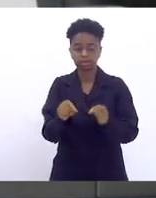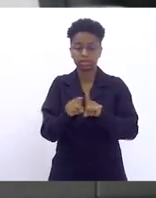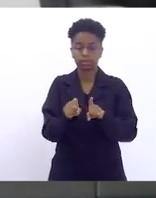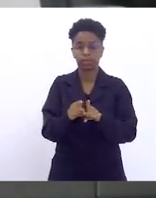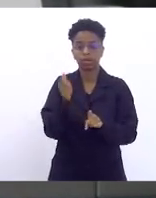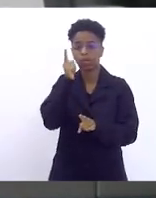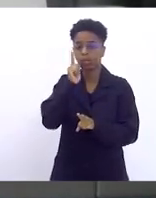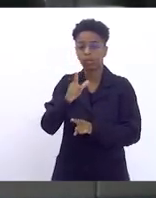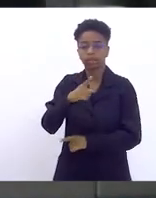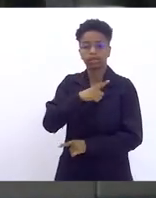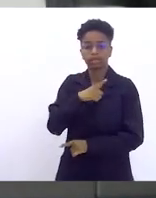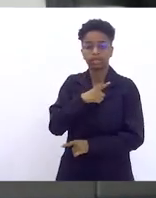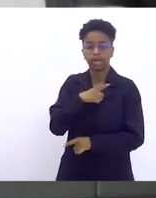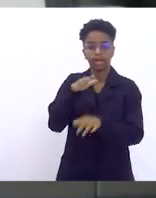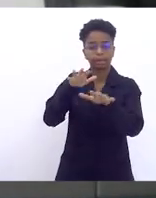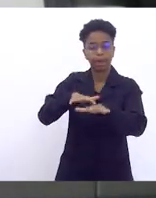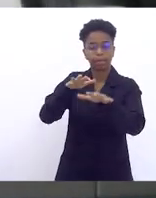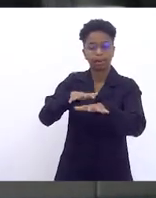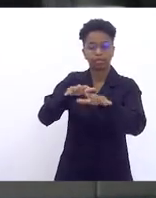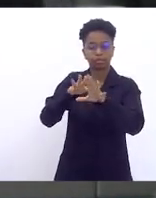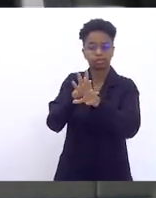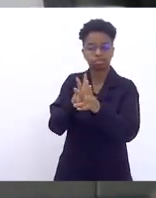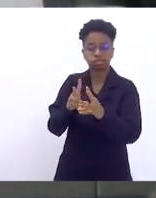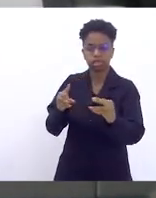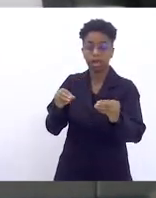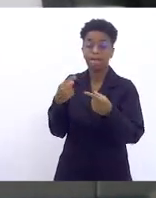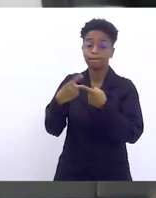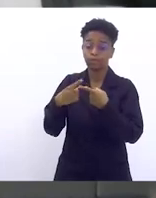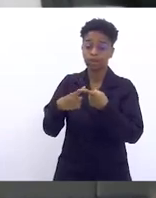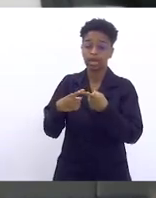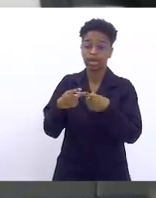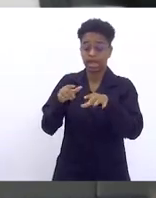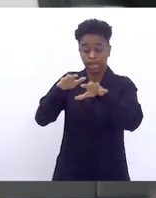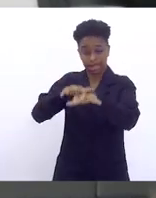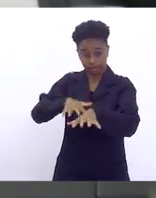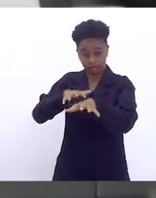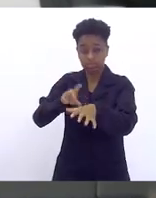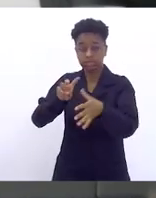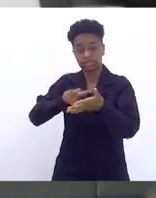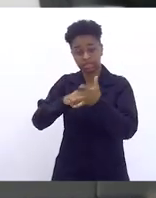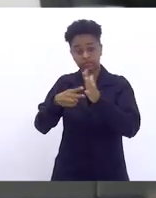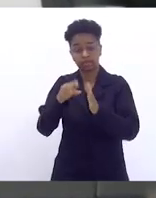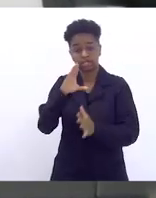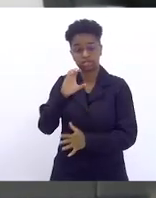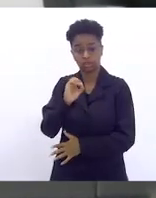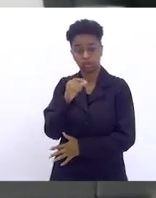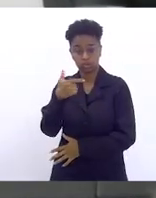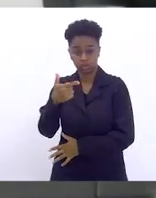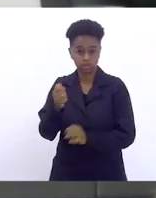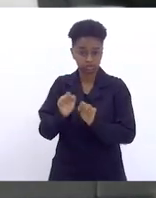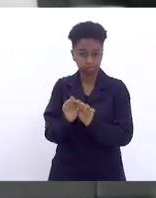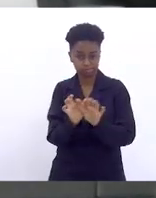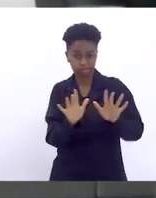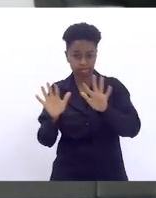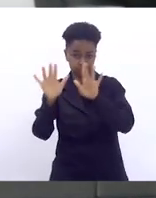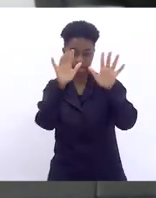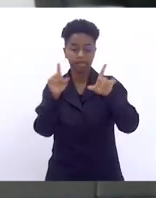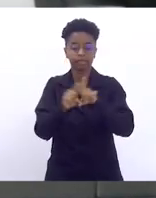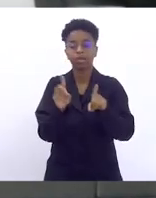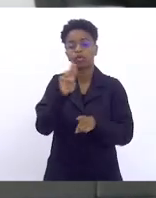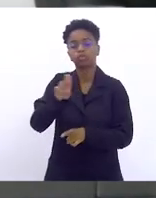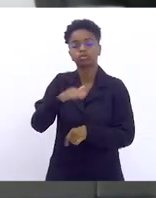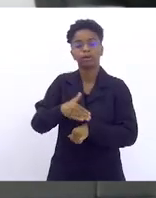ter menos engarrafamentos porque engarrafamento significa emissão de CO2 mas utilização de transporte